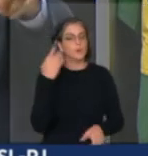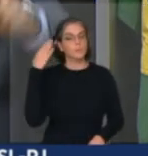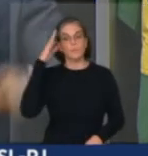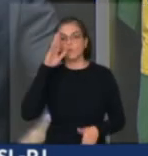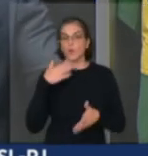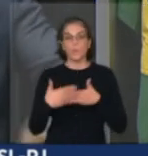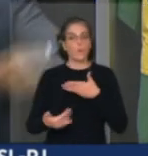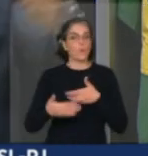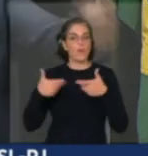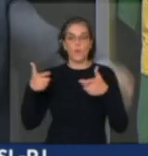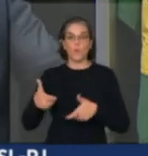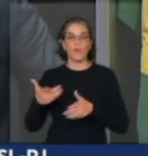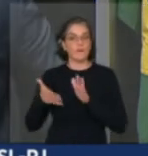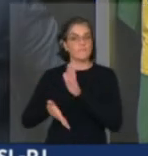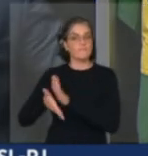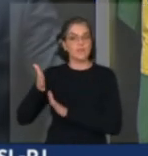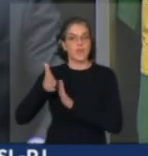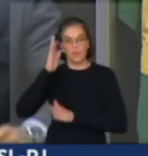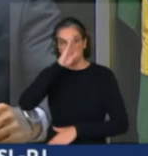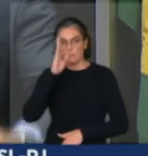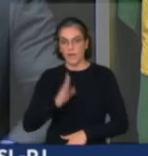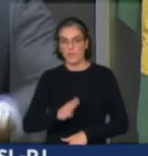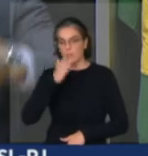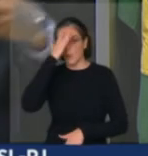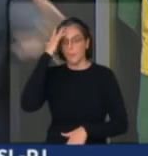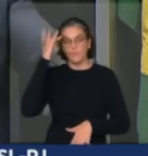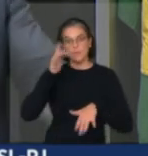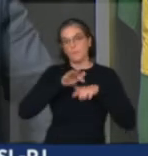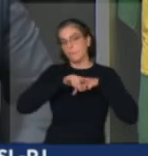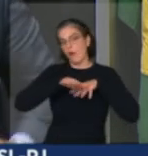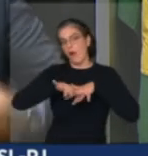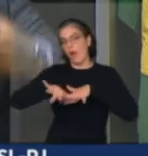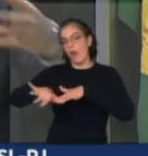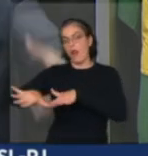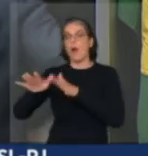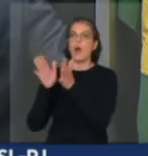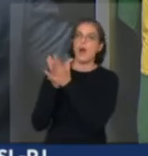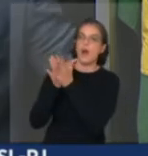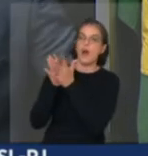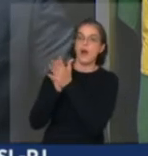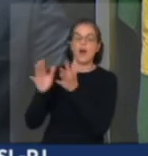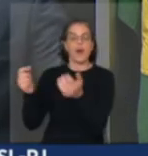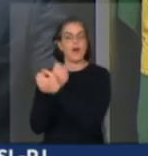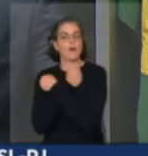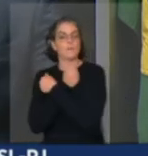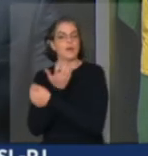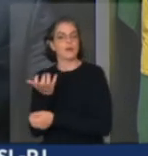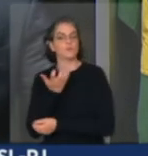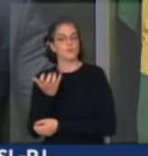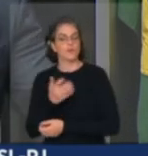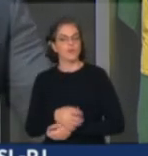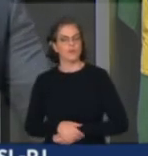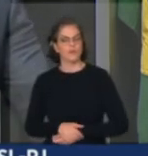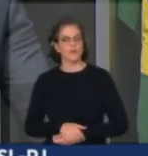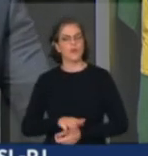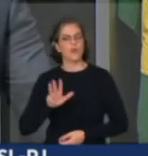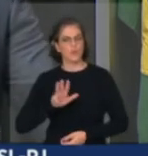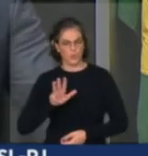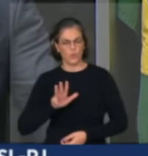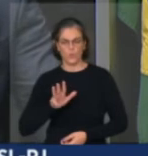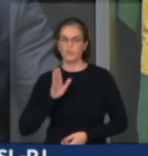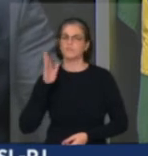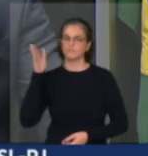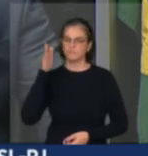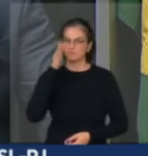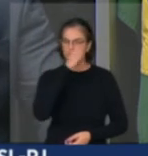ele é ovacionado, seguido por milhares de pessoas, as pessoas o aplaudindo, querendo abraçá-lo. Lula tem ido para todos